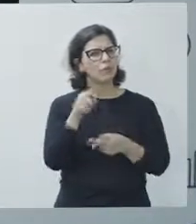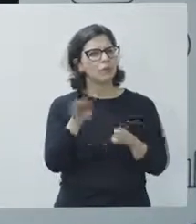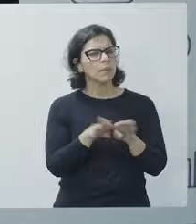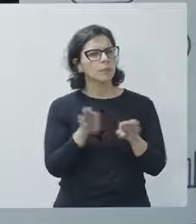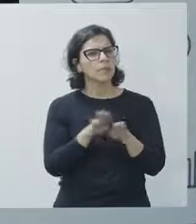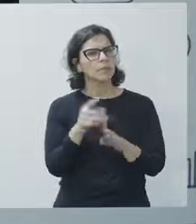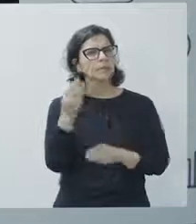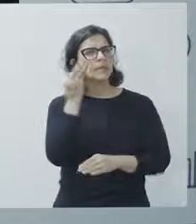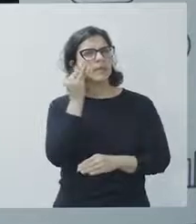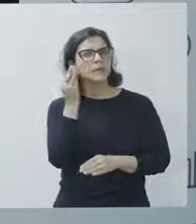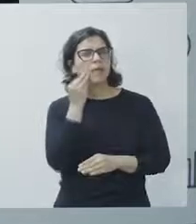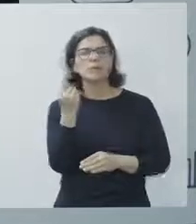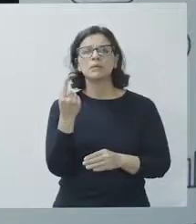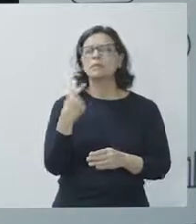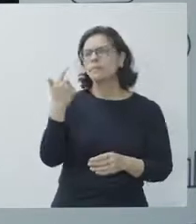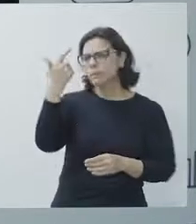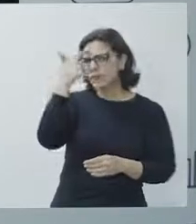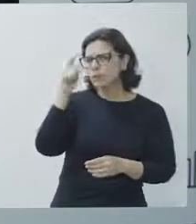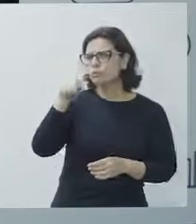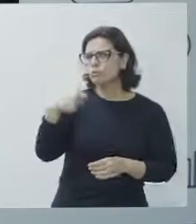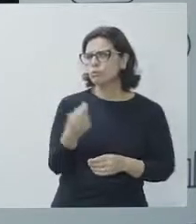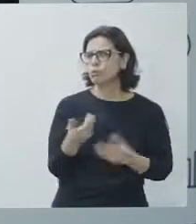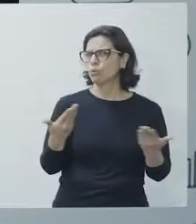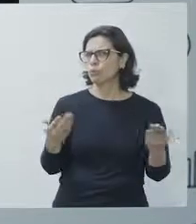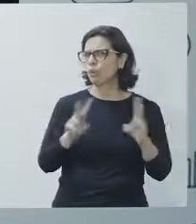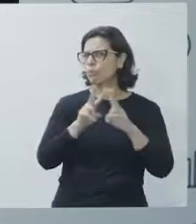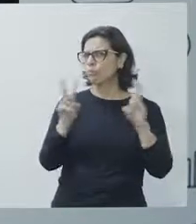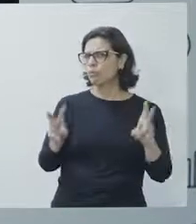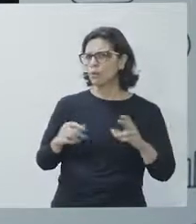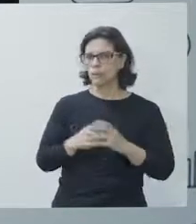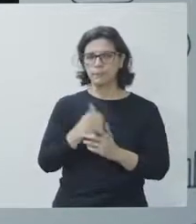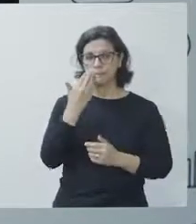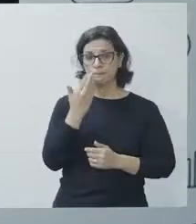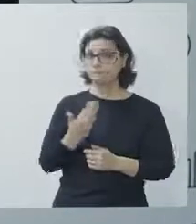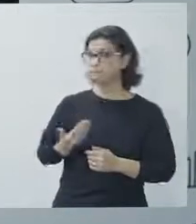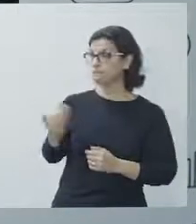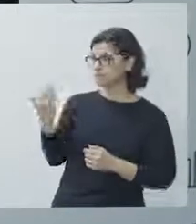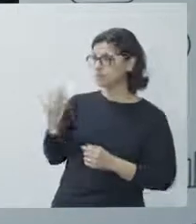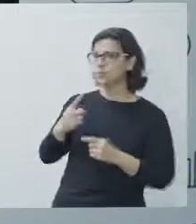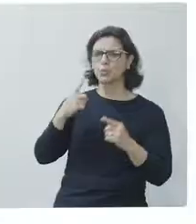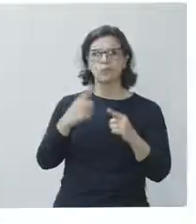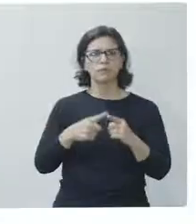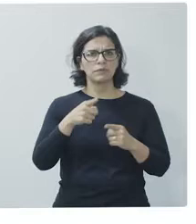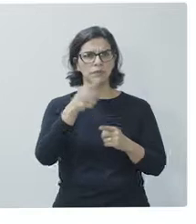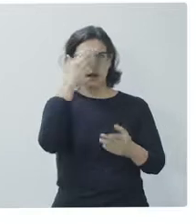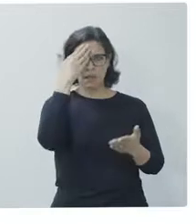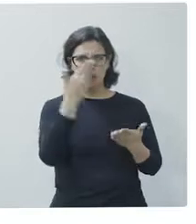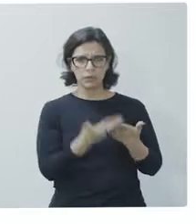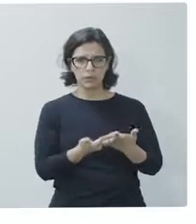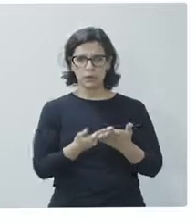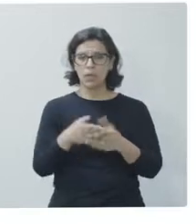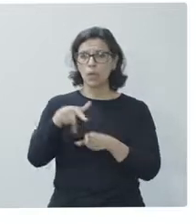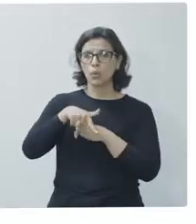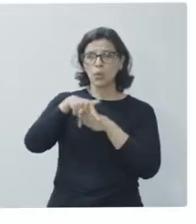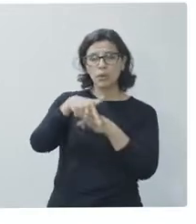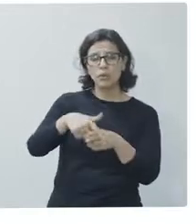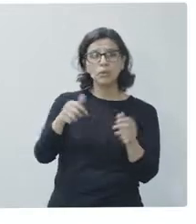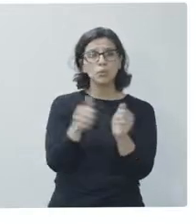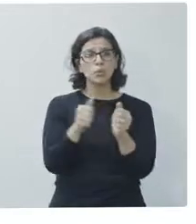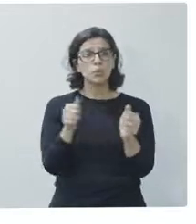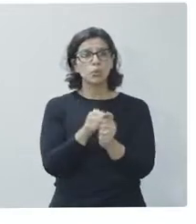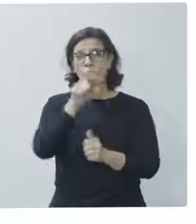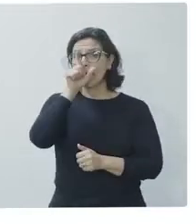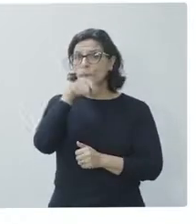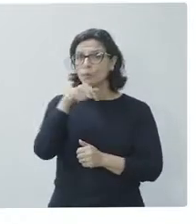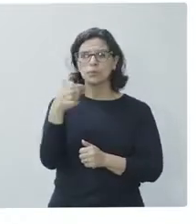gente tentar aí pensar a respeito dessa história. Então, por que você acredita que o cavaleiro e as